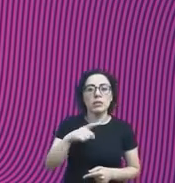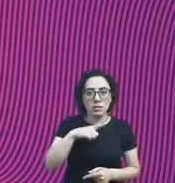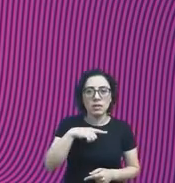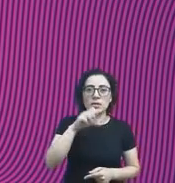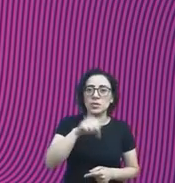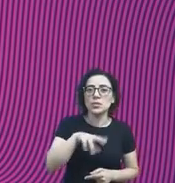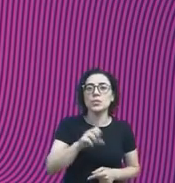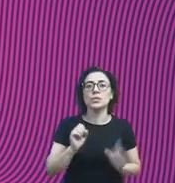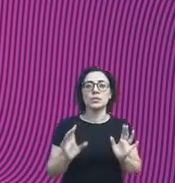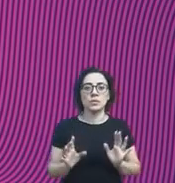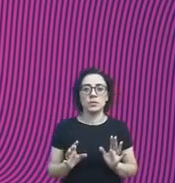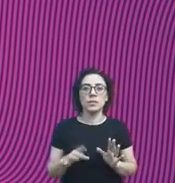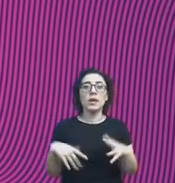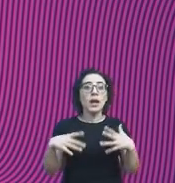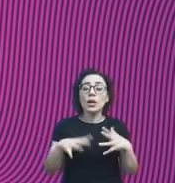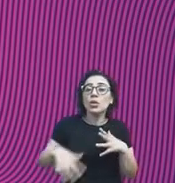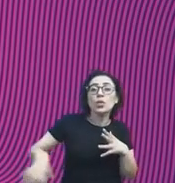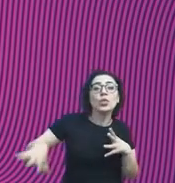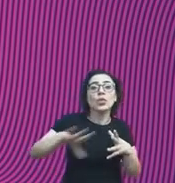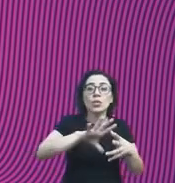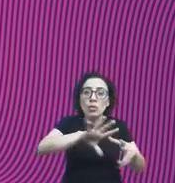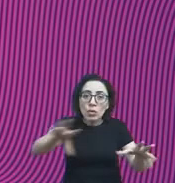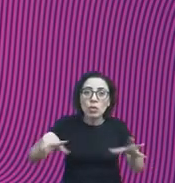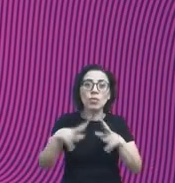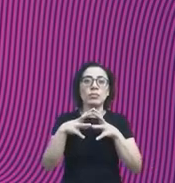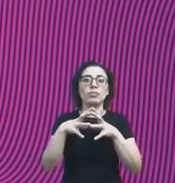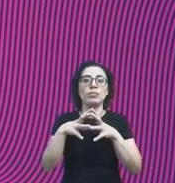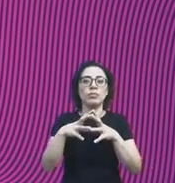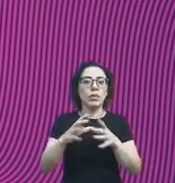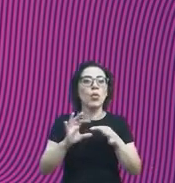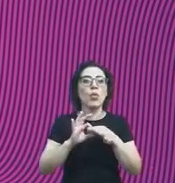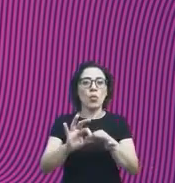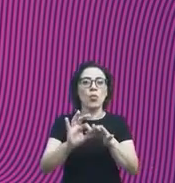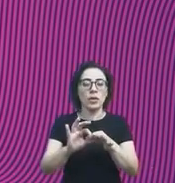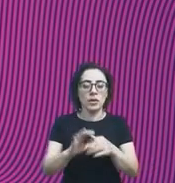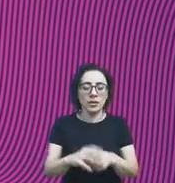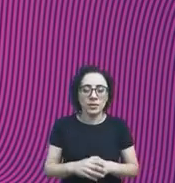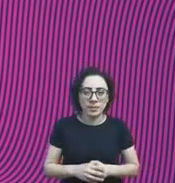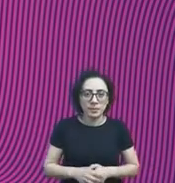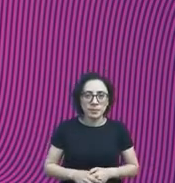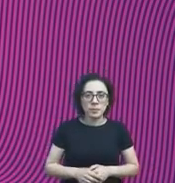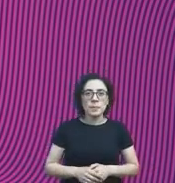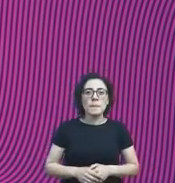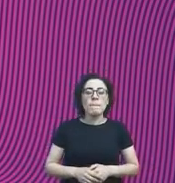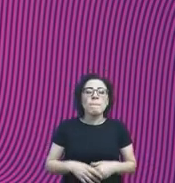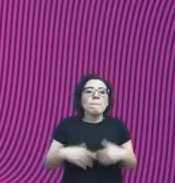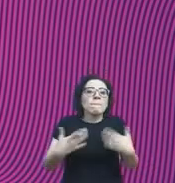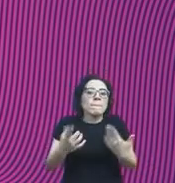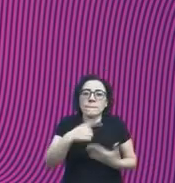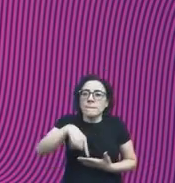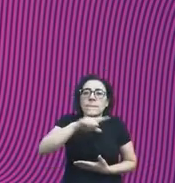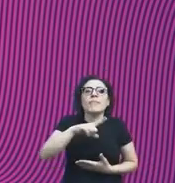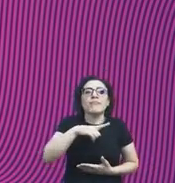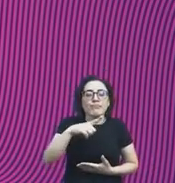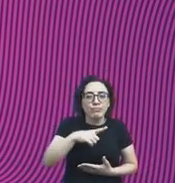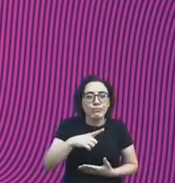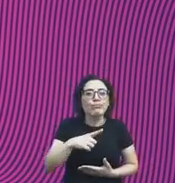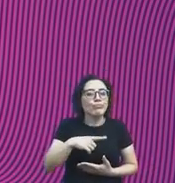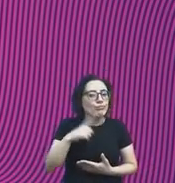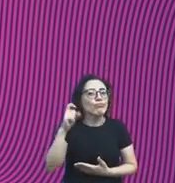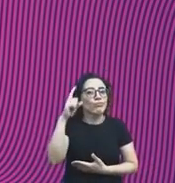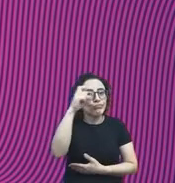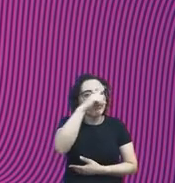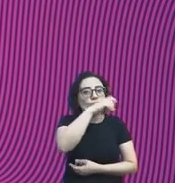aumento de tributos. Agora, tirando isso, a gente tem muita dificuldade. E eu valorizo muito esse aspecto,